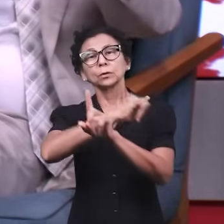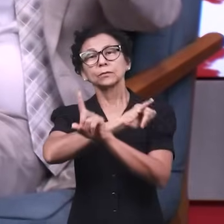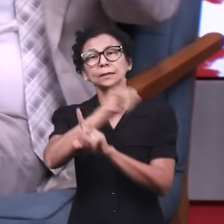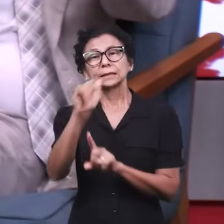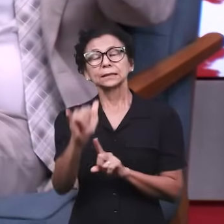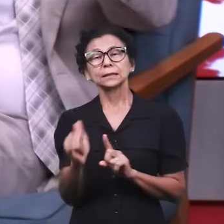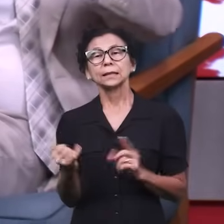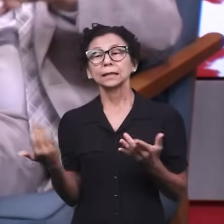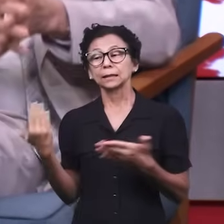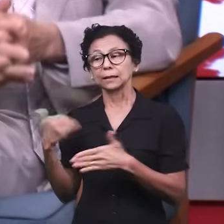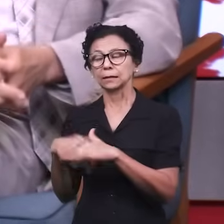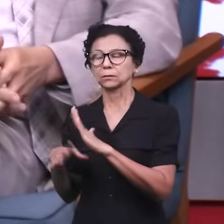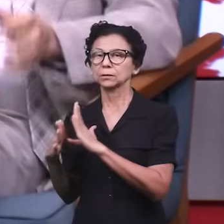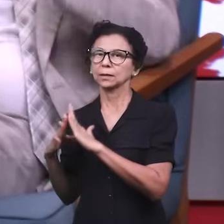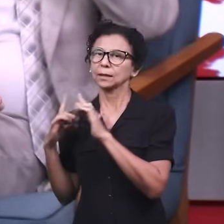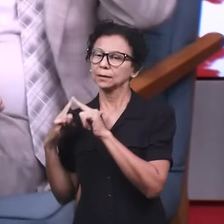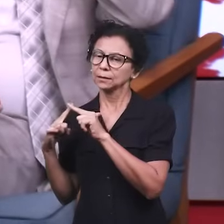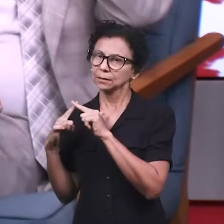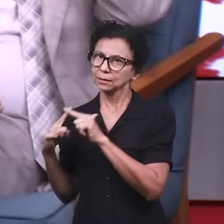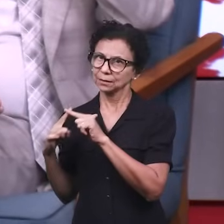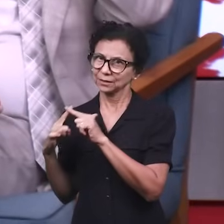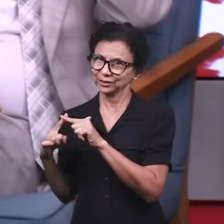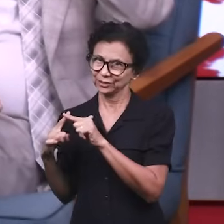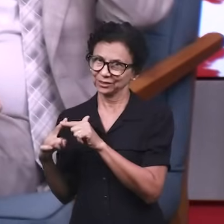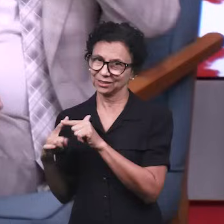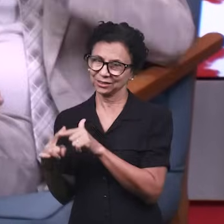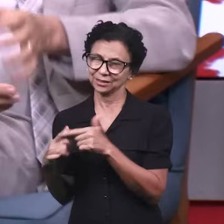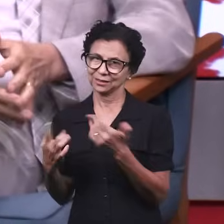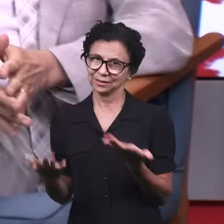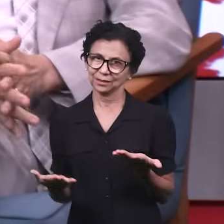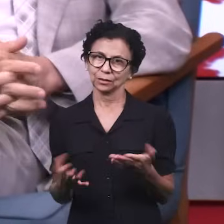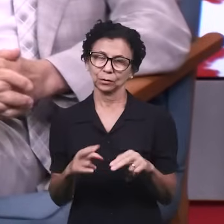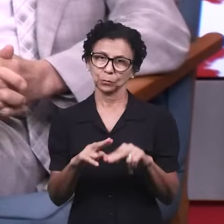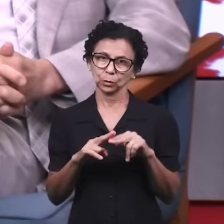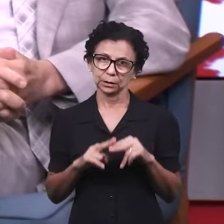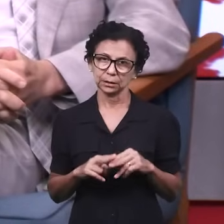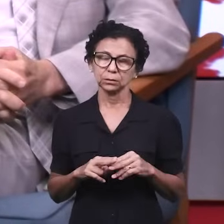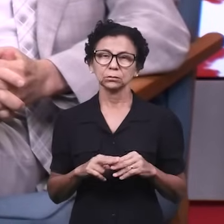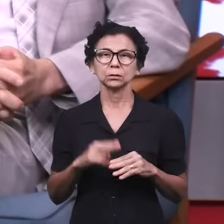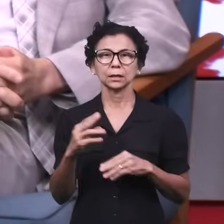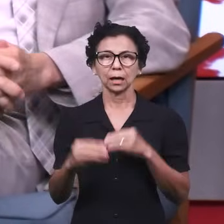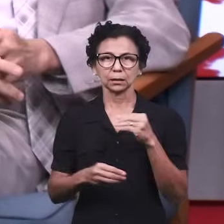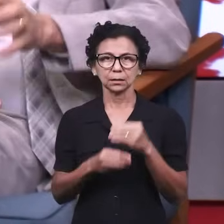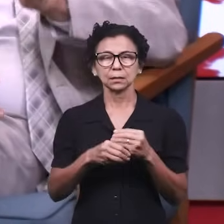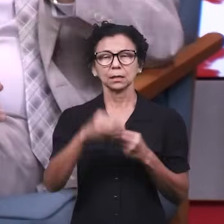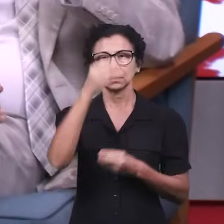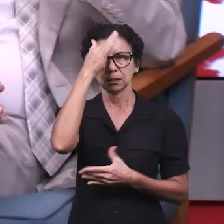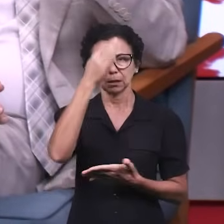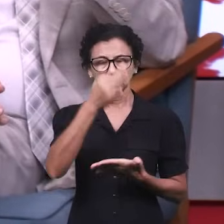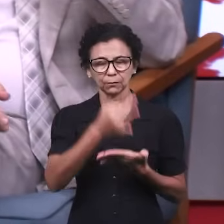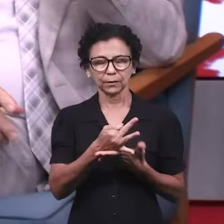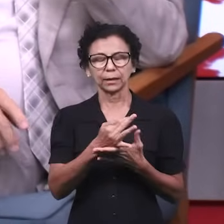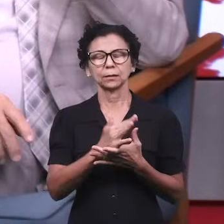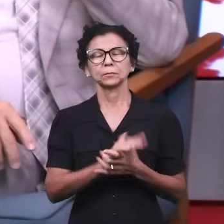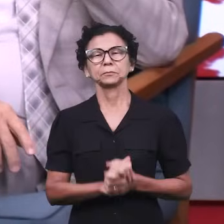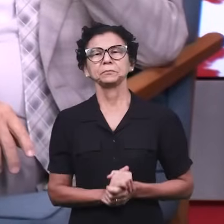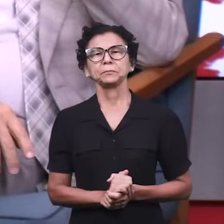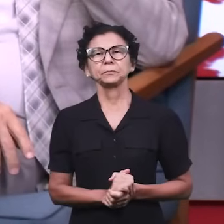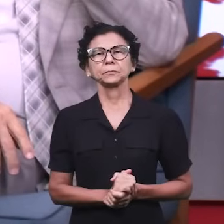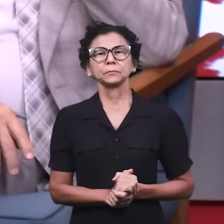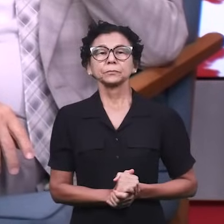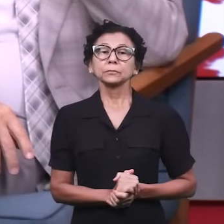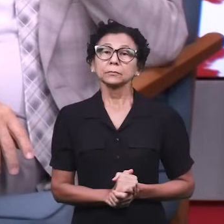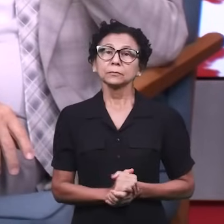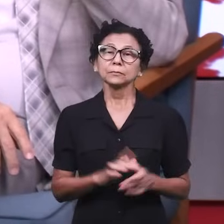de Jesus na vida da igreja. E por isso, a profecia edifica. Mas a